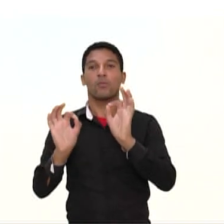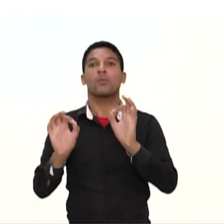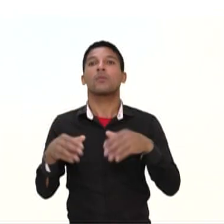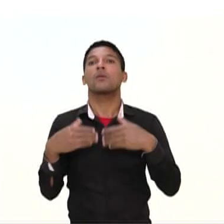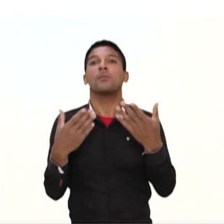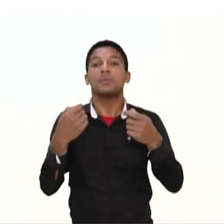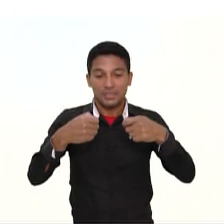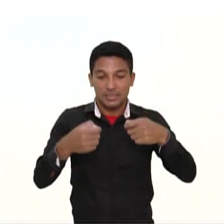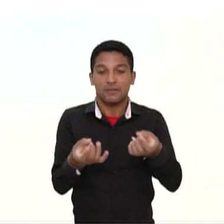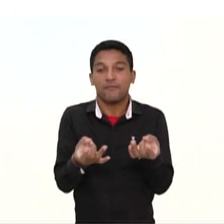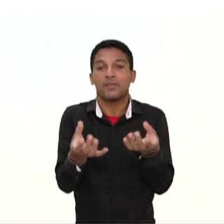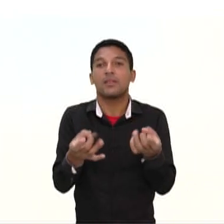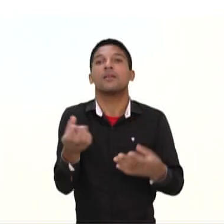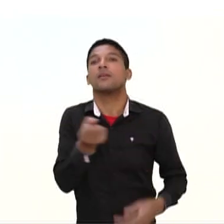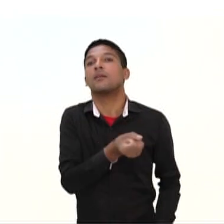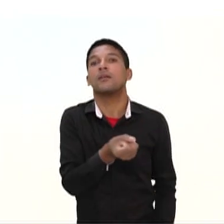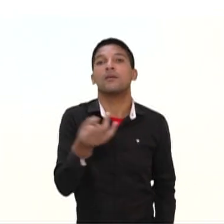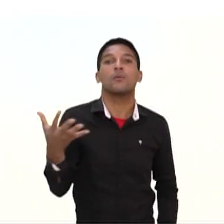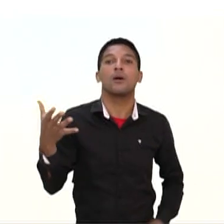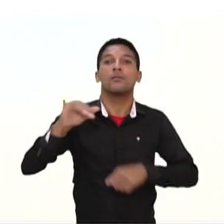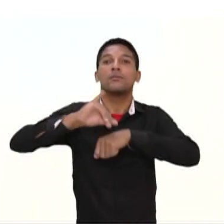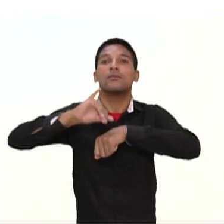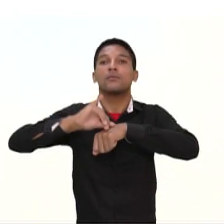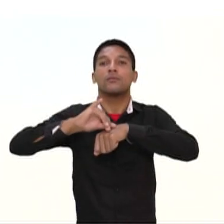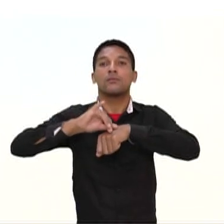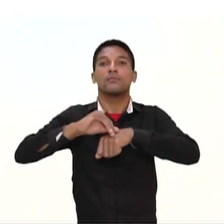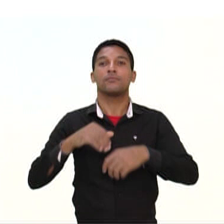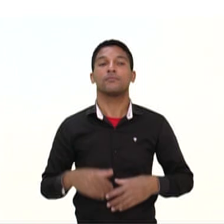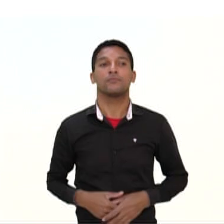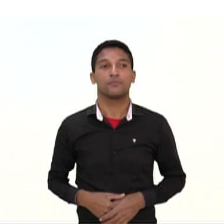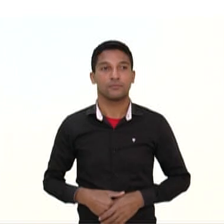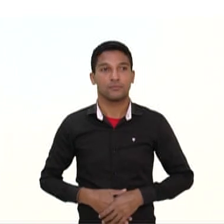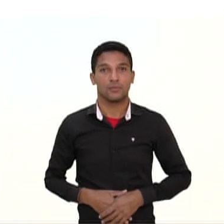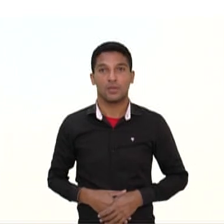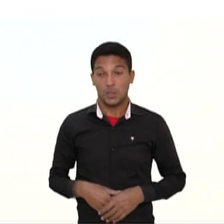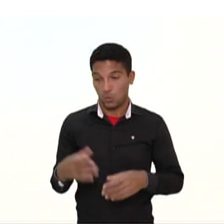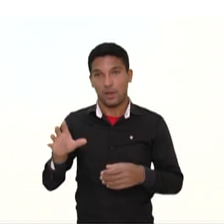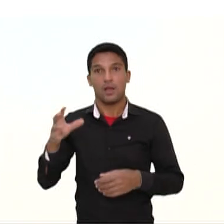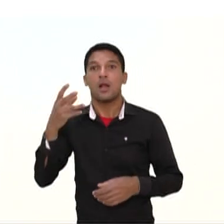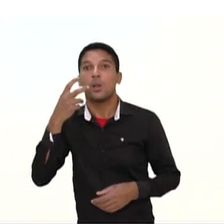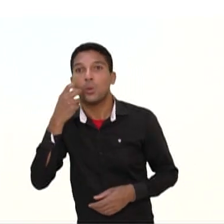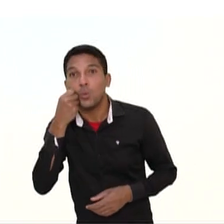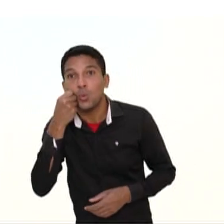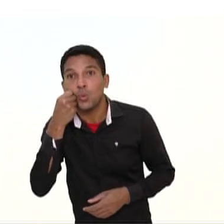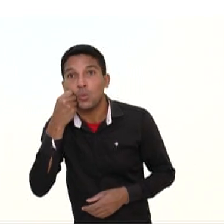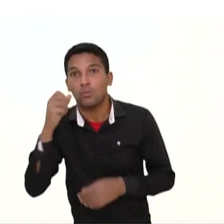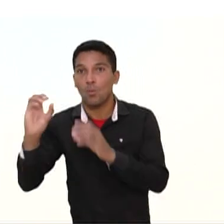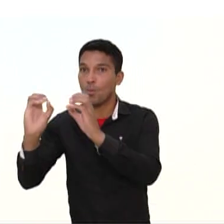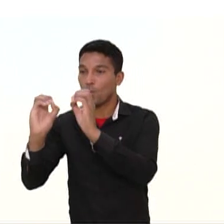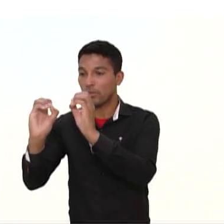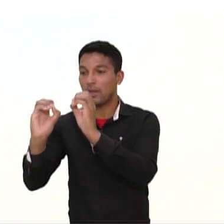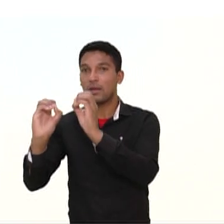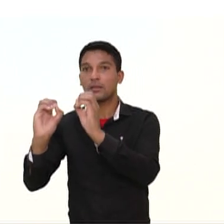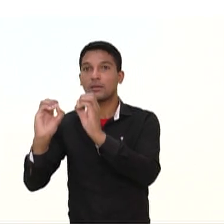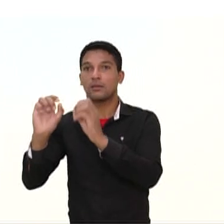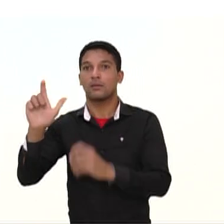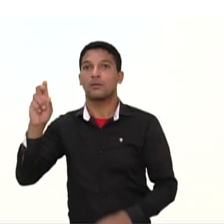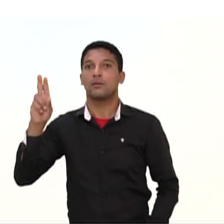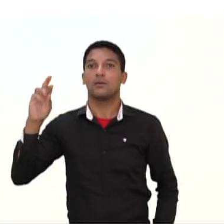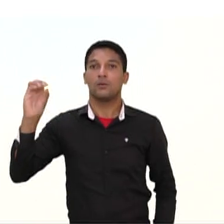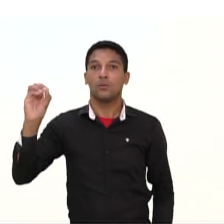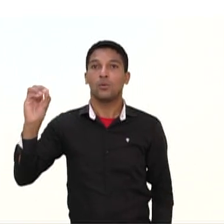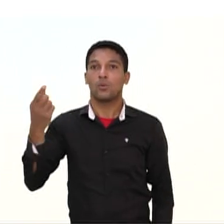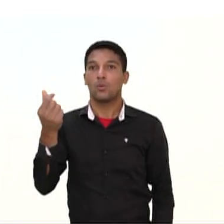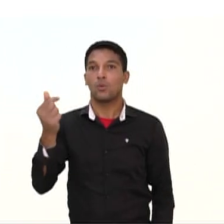diferença. E aqui tem a pergunta, né, para que não tenha nem lucro nem prejuízo. Ou seja, para que não tenha